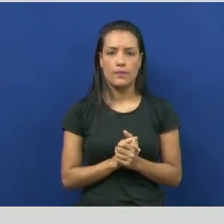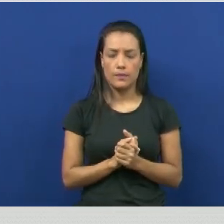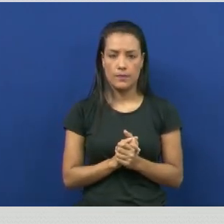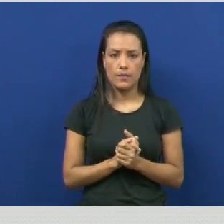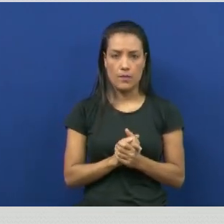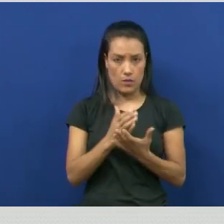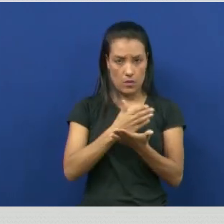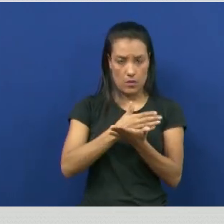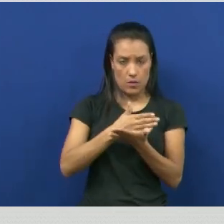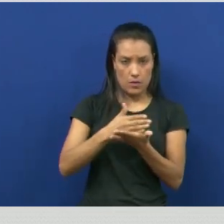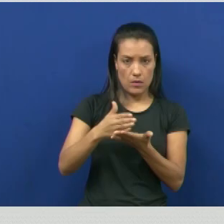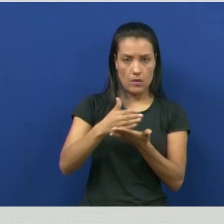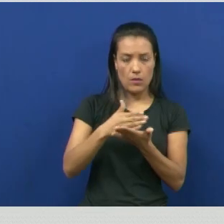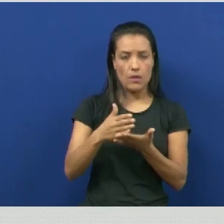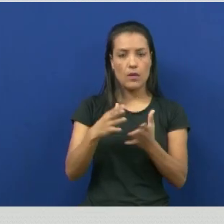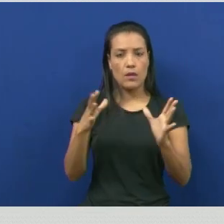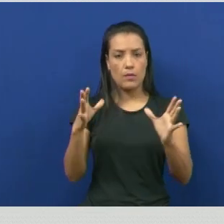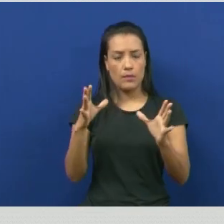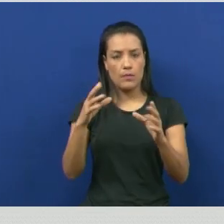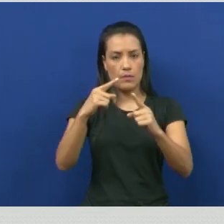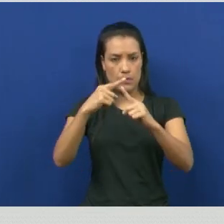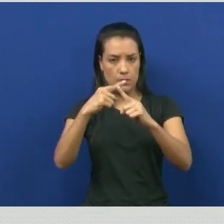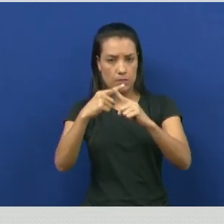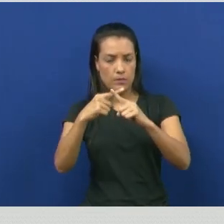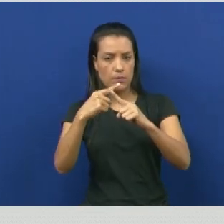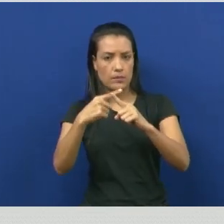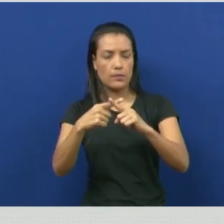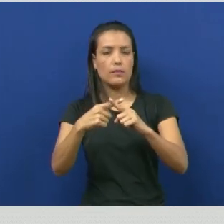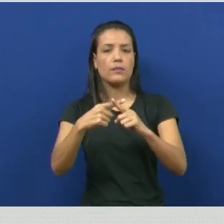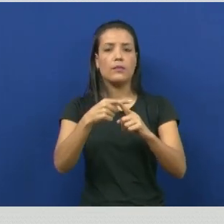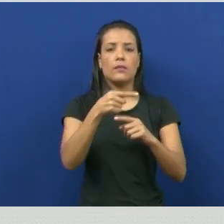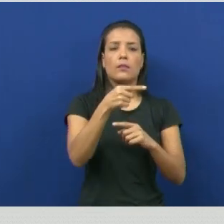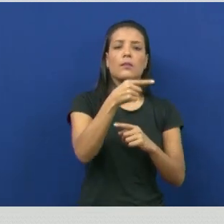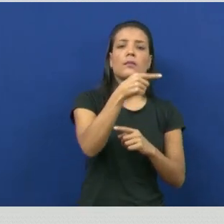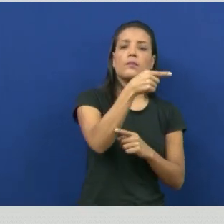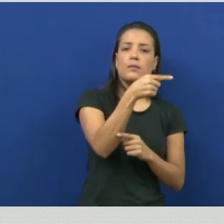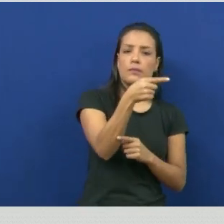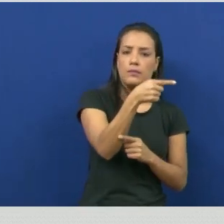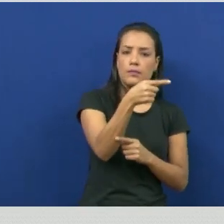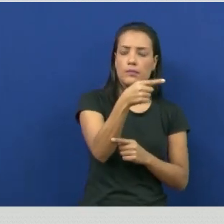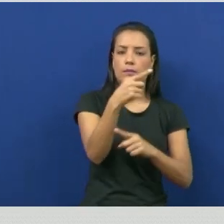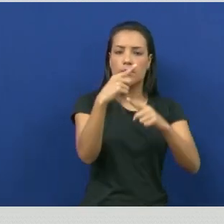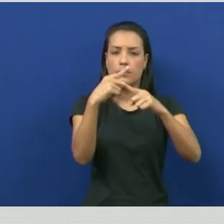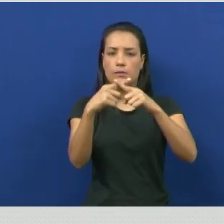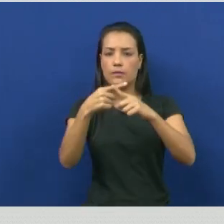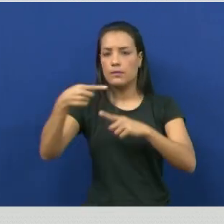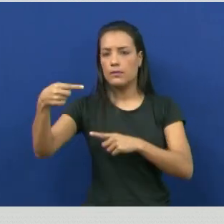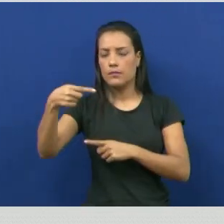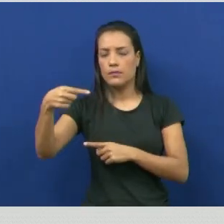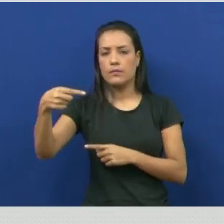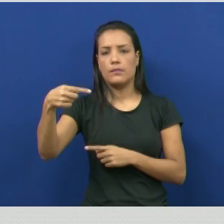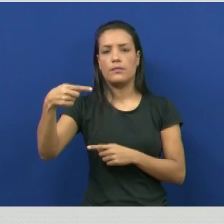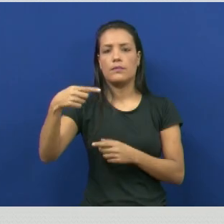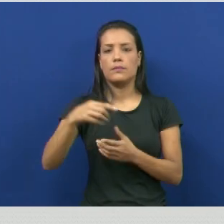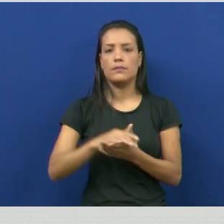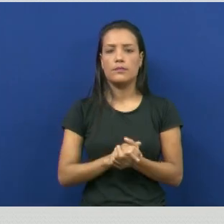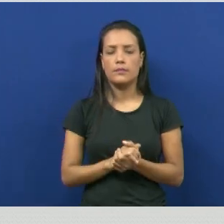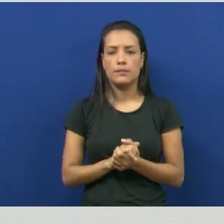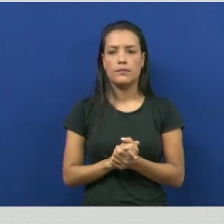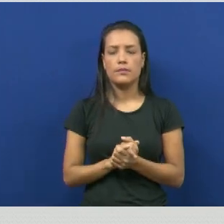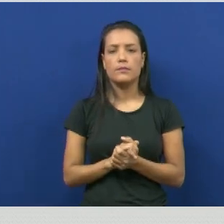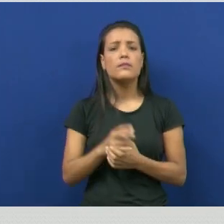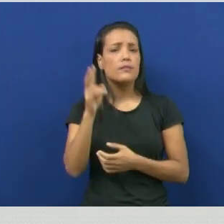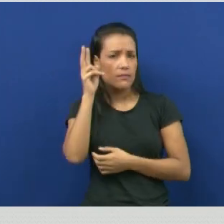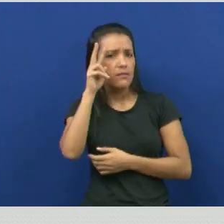eu vou começar multiplicando os sinais, tá? Menos vezes menos, que é aquela última